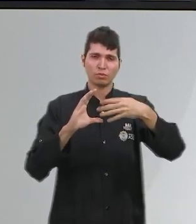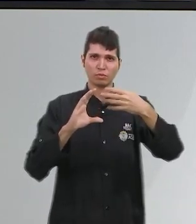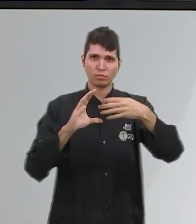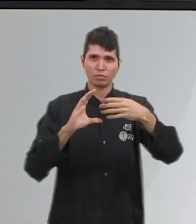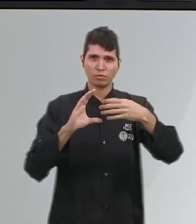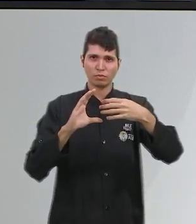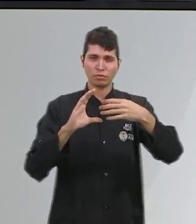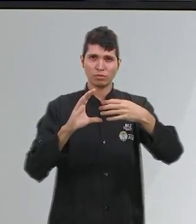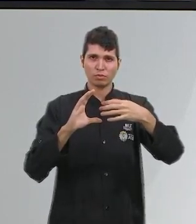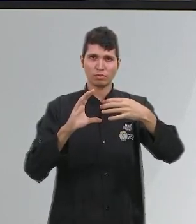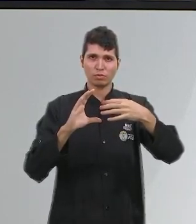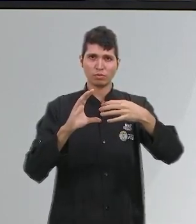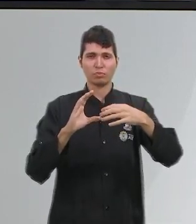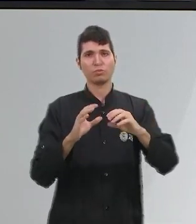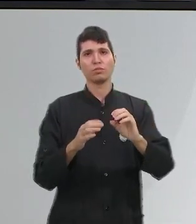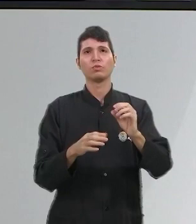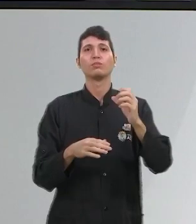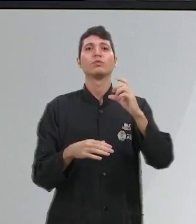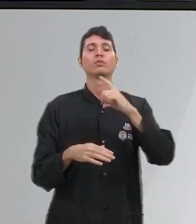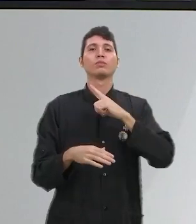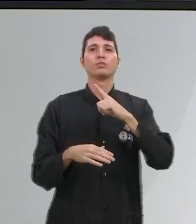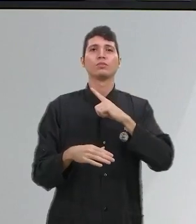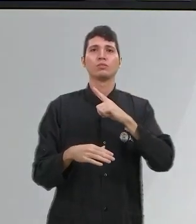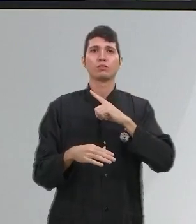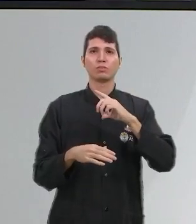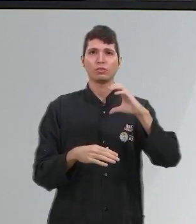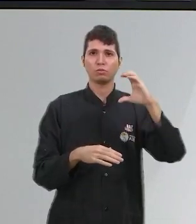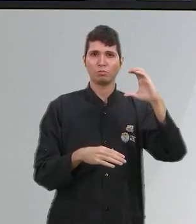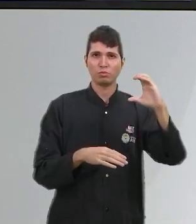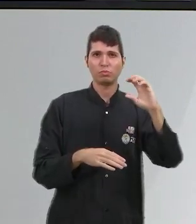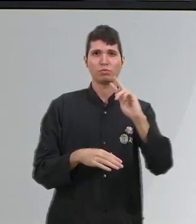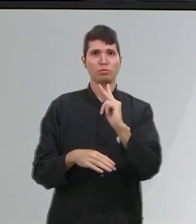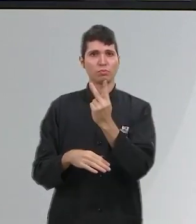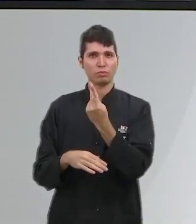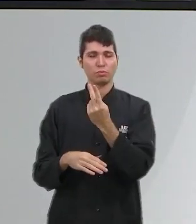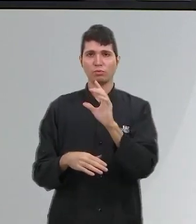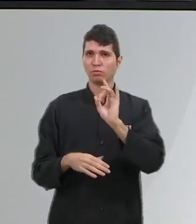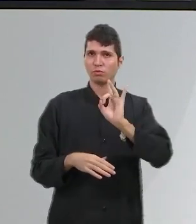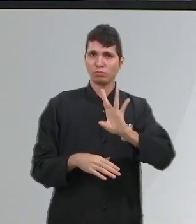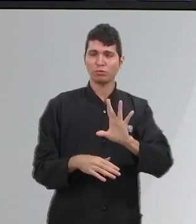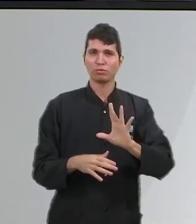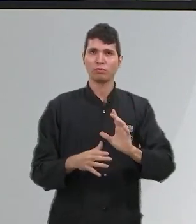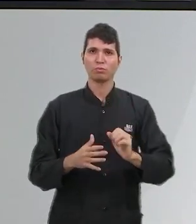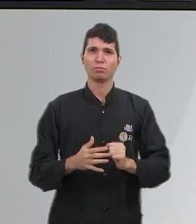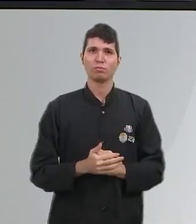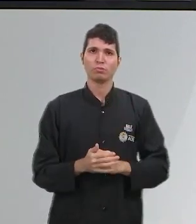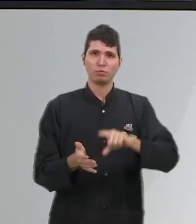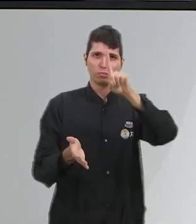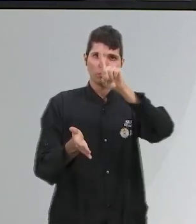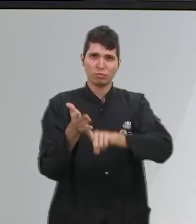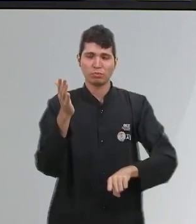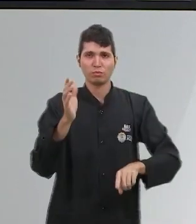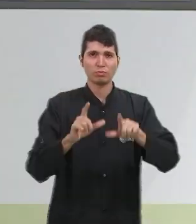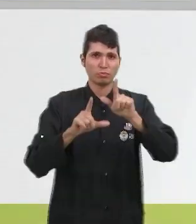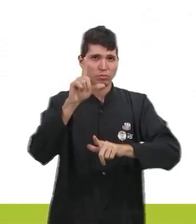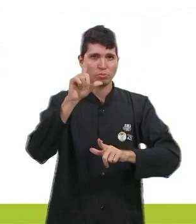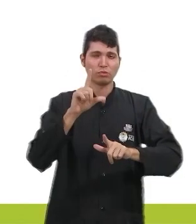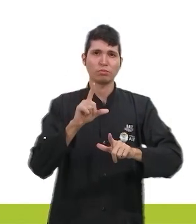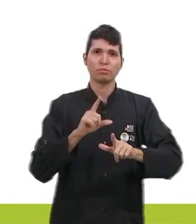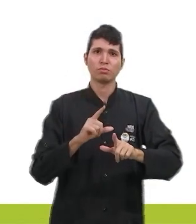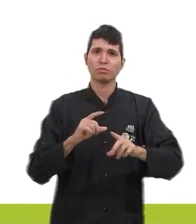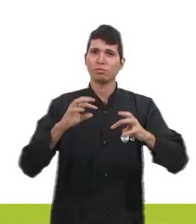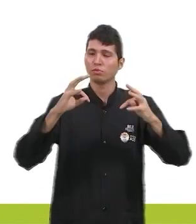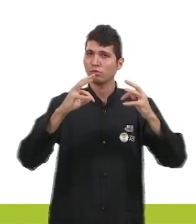formados apenas por carbonos e hidrogênios. Então, a gente já pode excluir aqui das alternativas todos